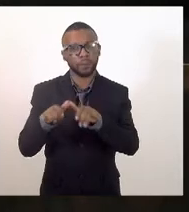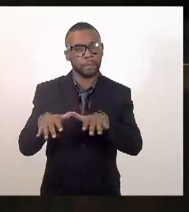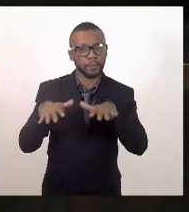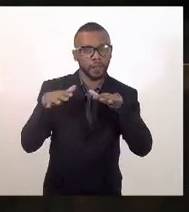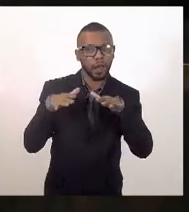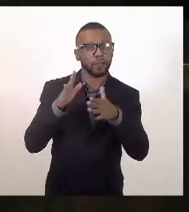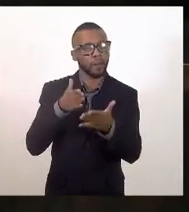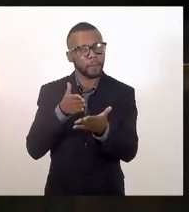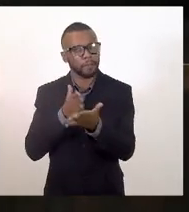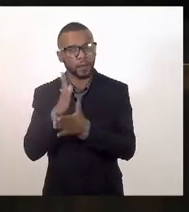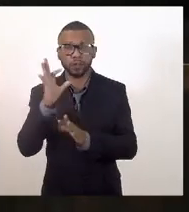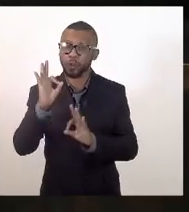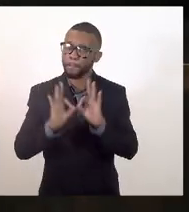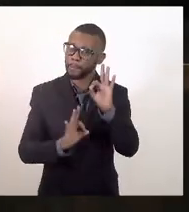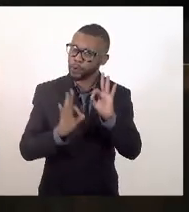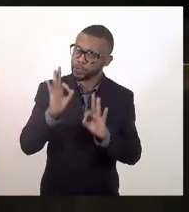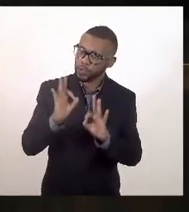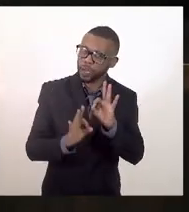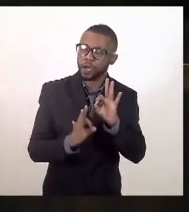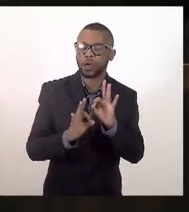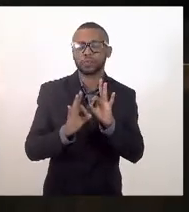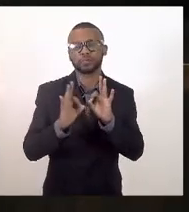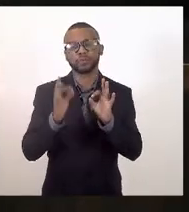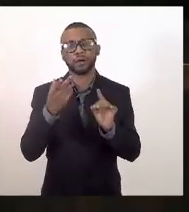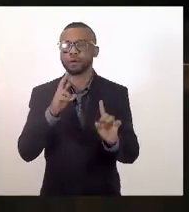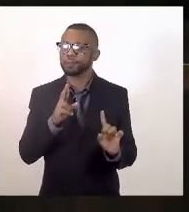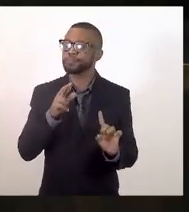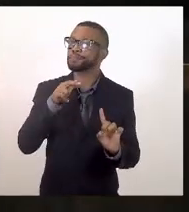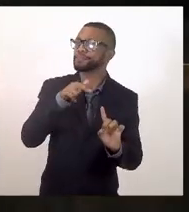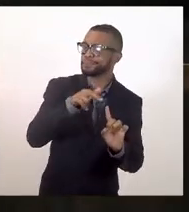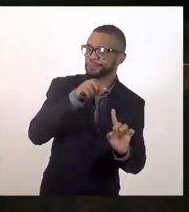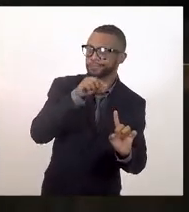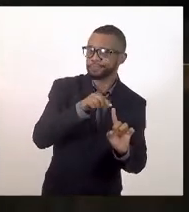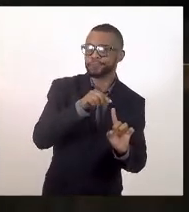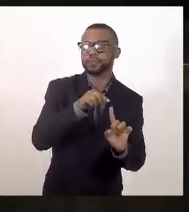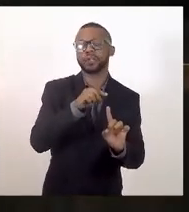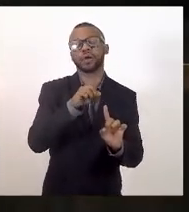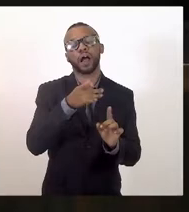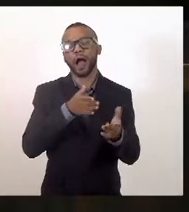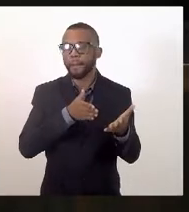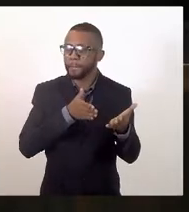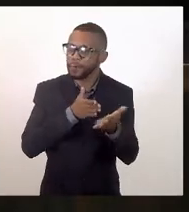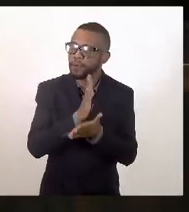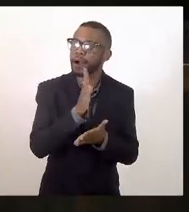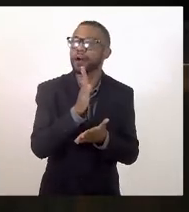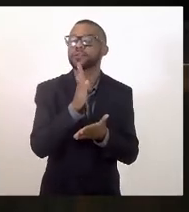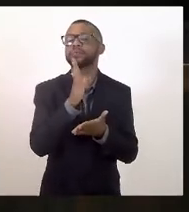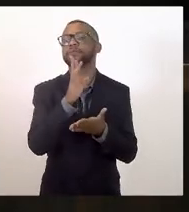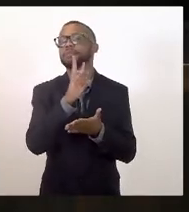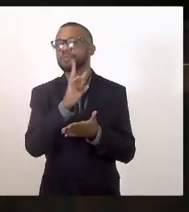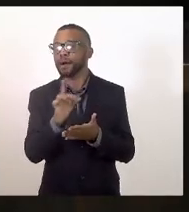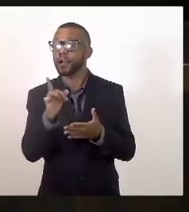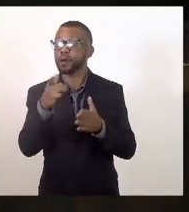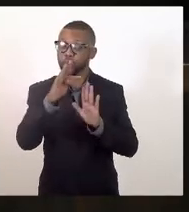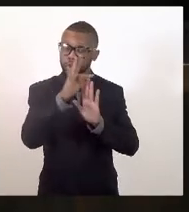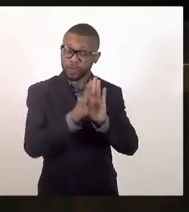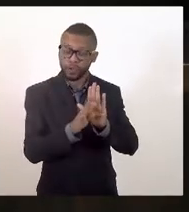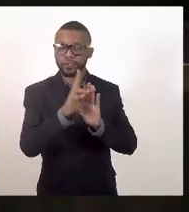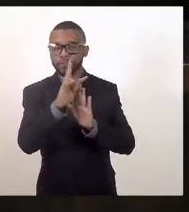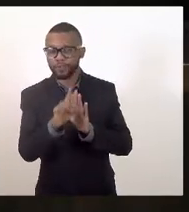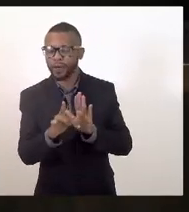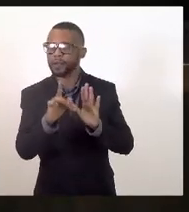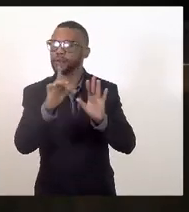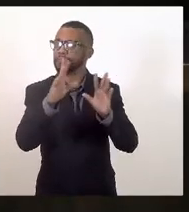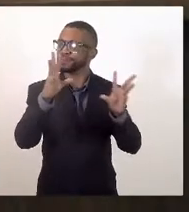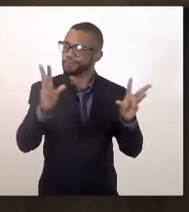votação, o projeto assim emendado. Senhores que aprovam, permaneçam como estão, aprovado. Vai à redação, redação final.